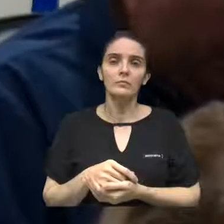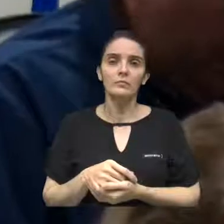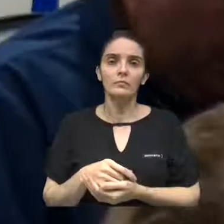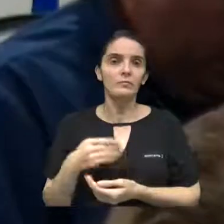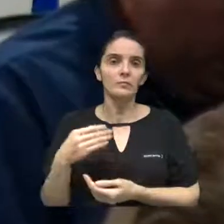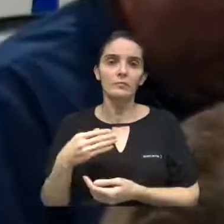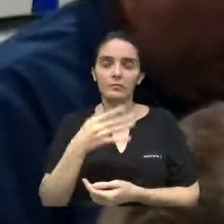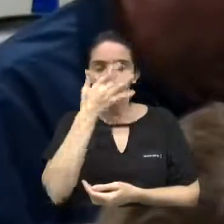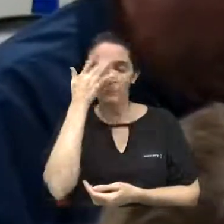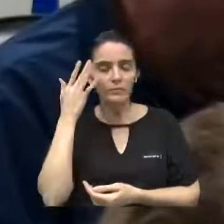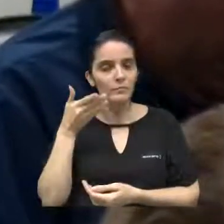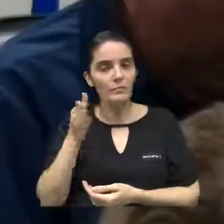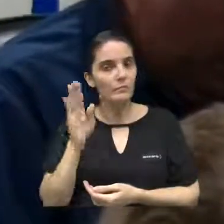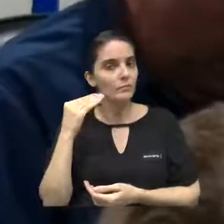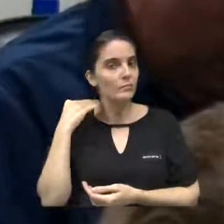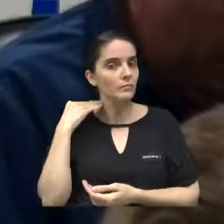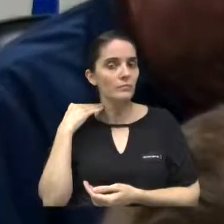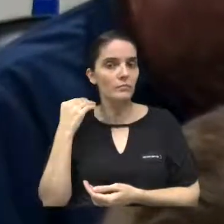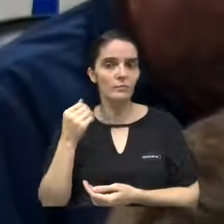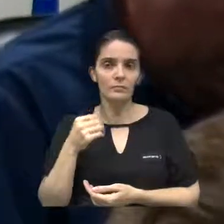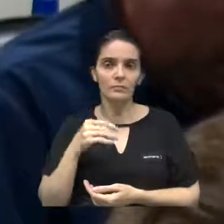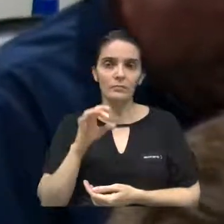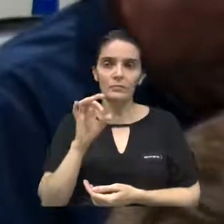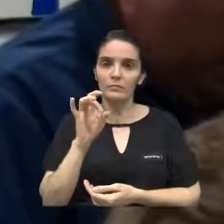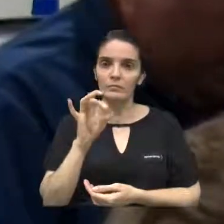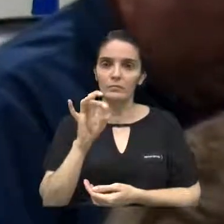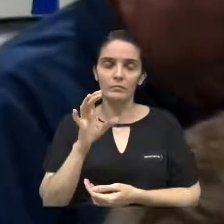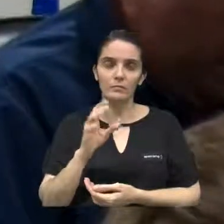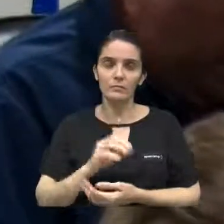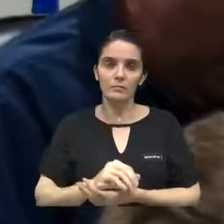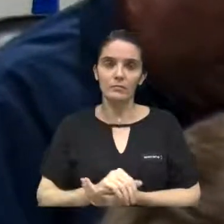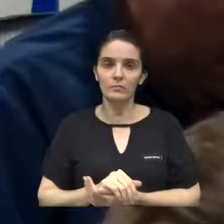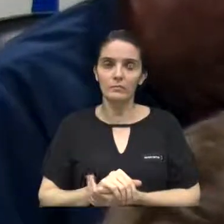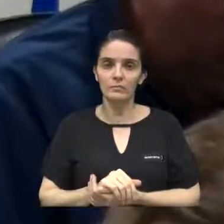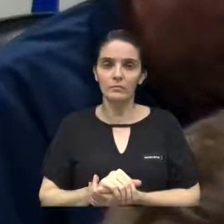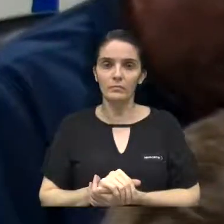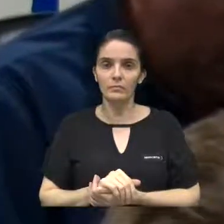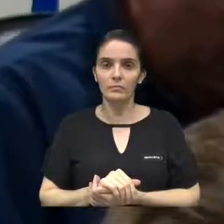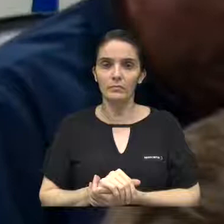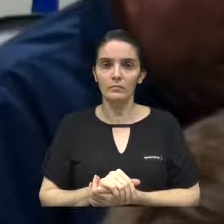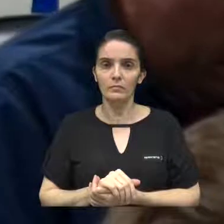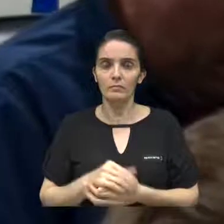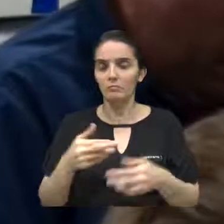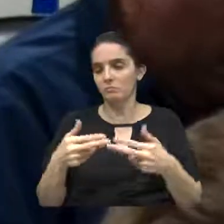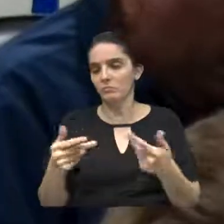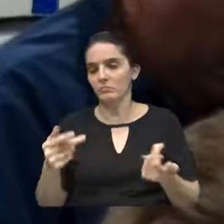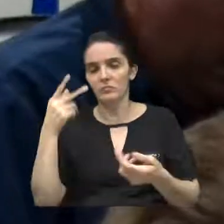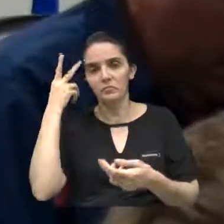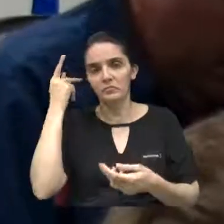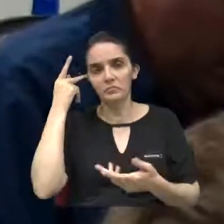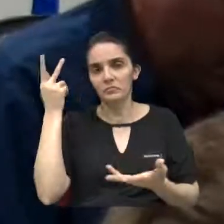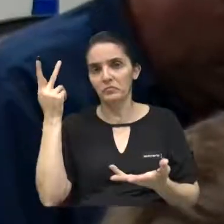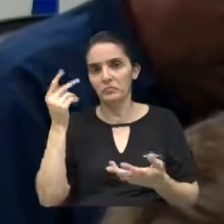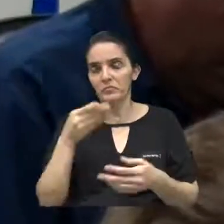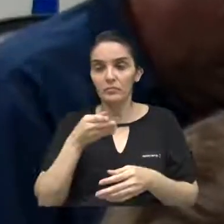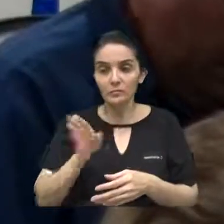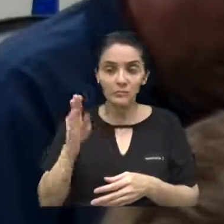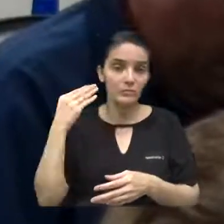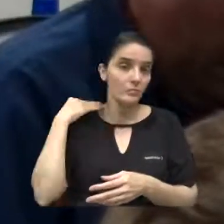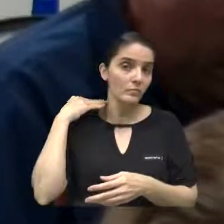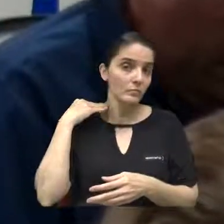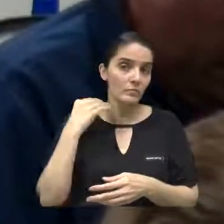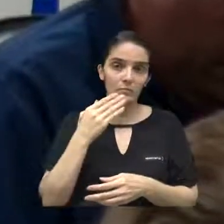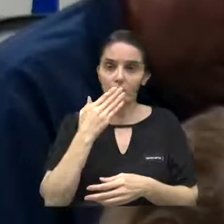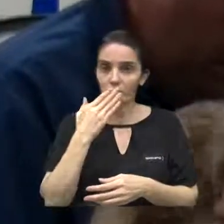ao banco simplesmente para os seus serviços normais, corriqueiros. Vai ao banco para buscar